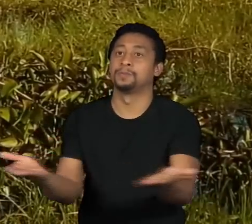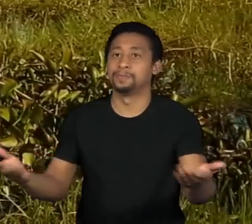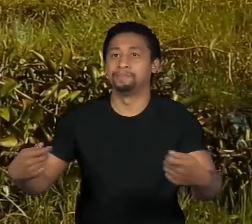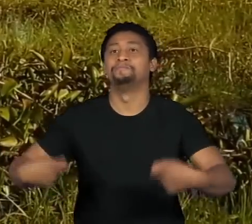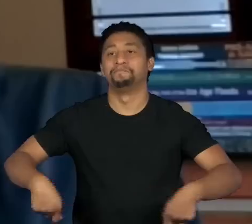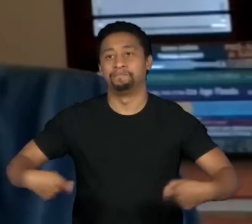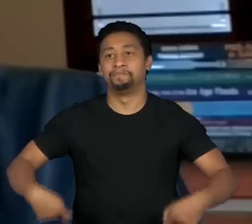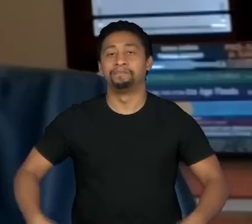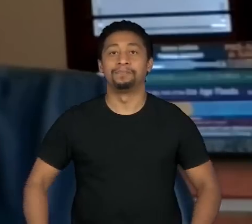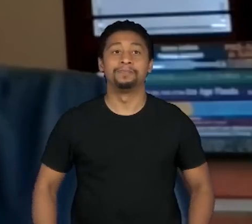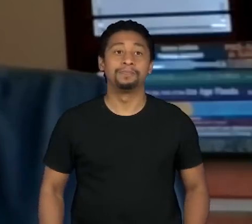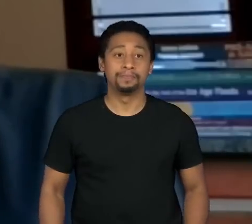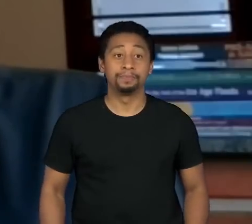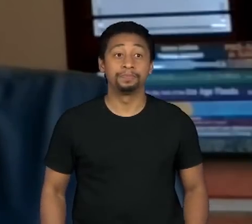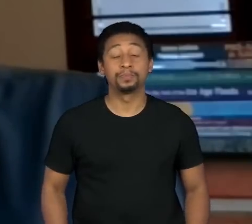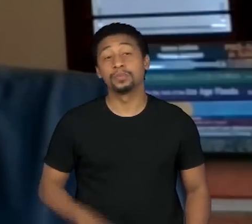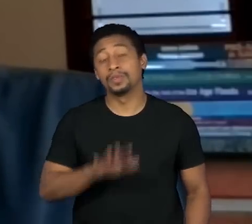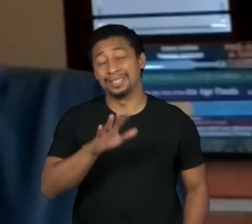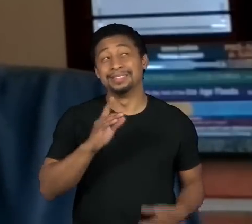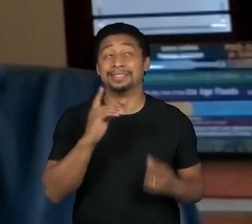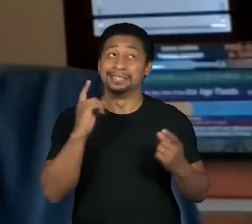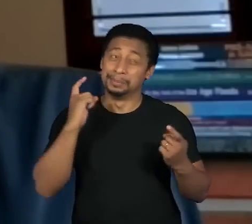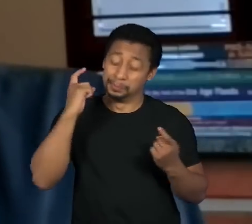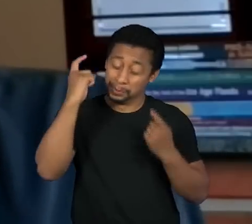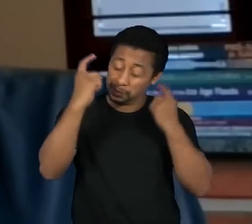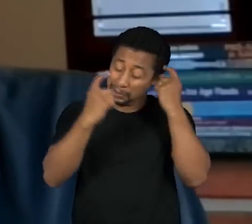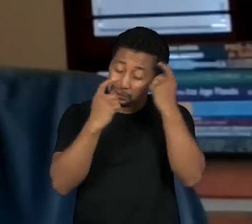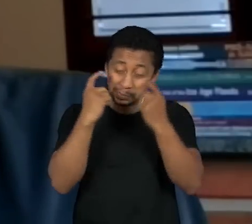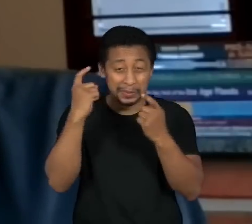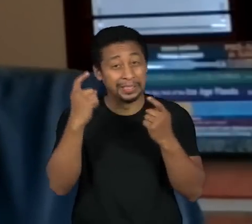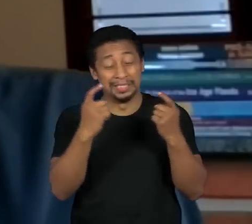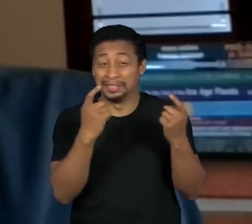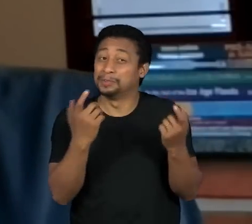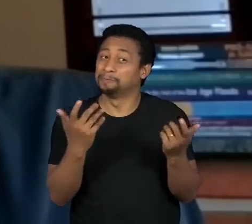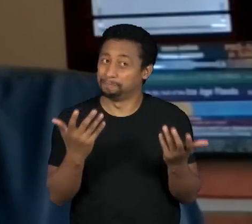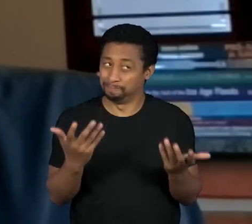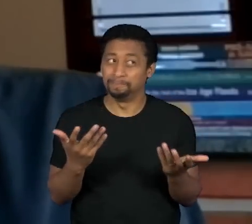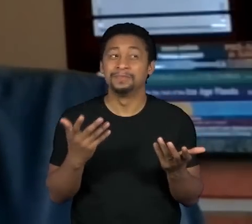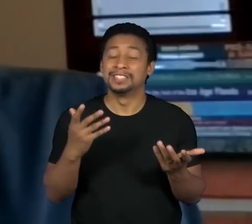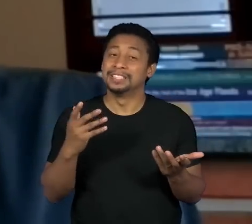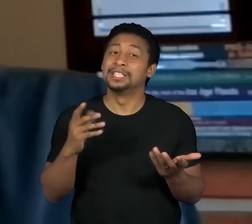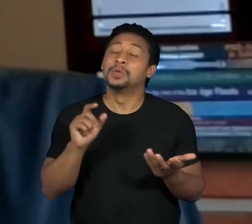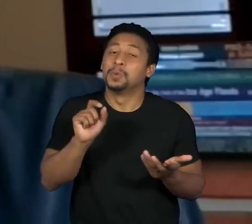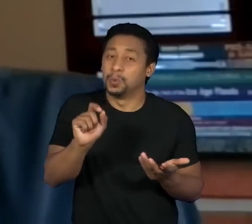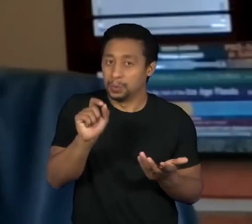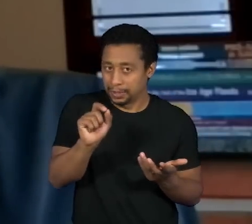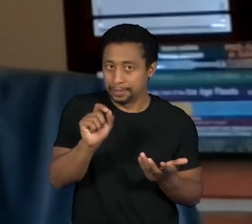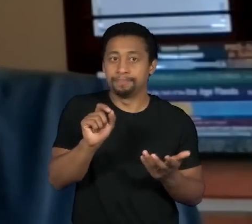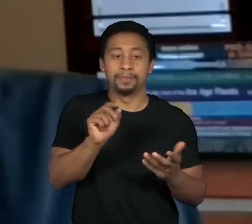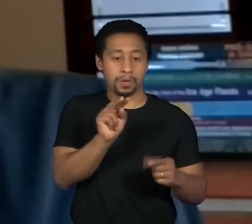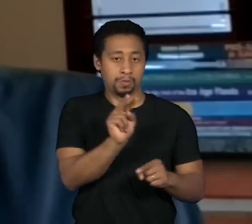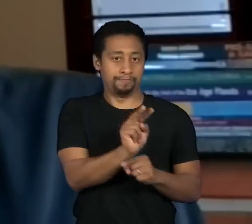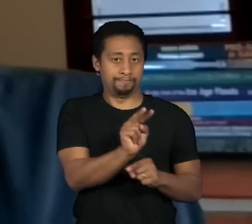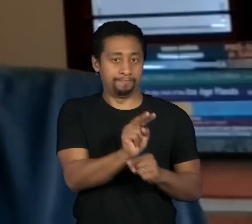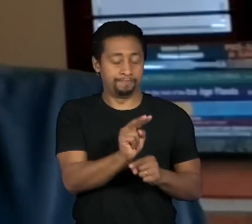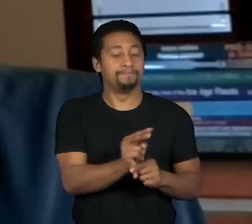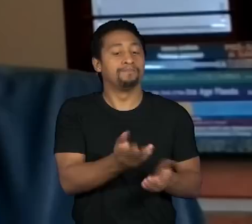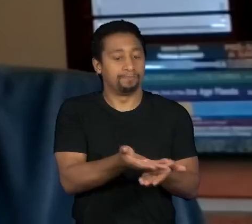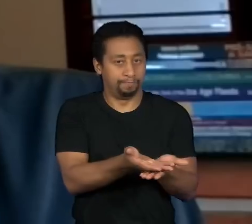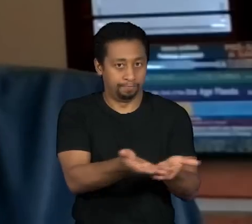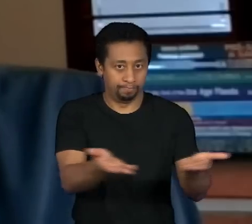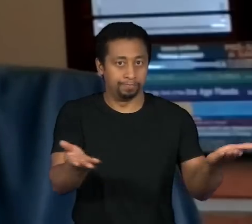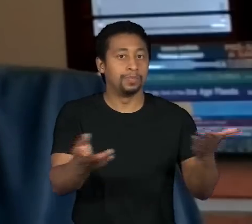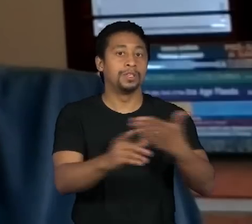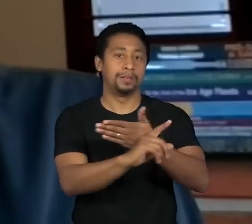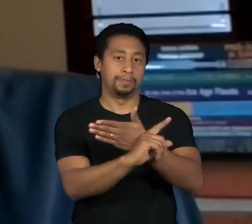Existe uma preocupação muito grande, tanto da parte da conservação desse bioma,